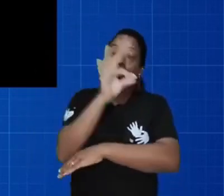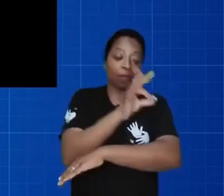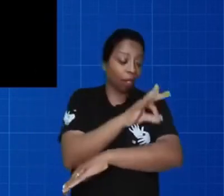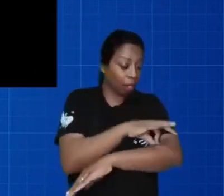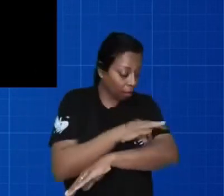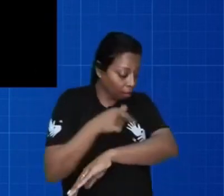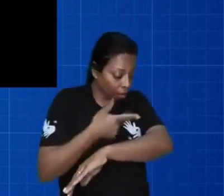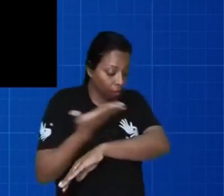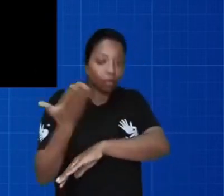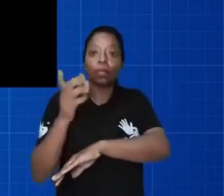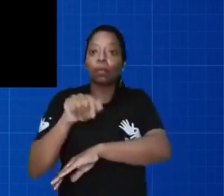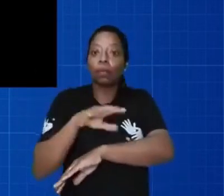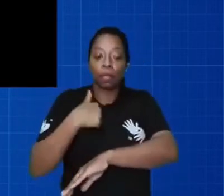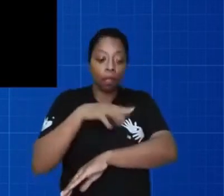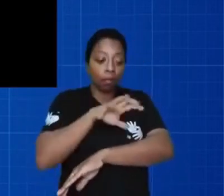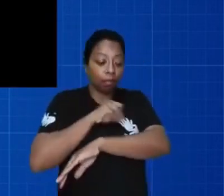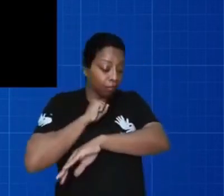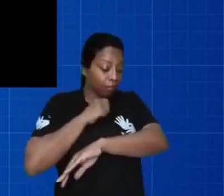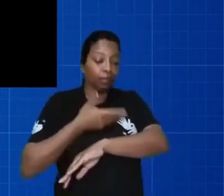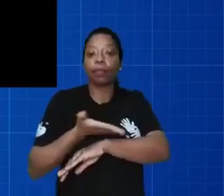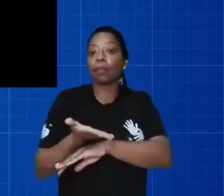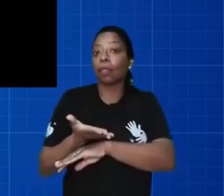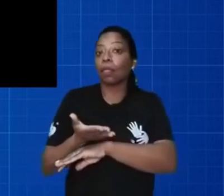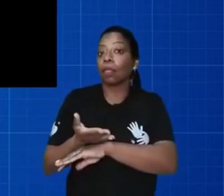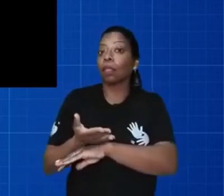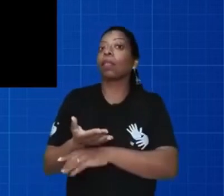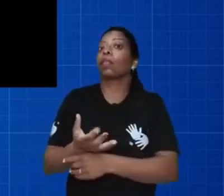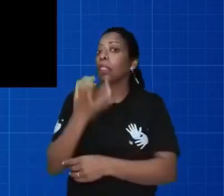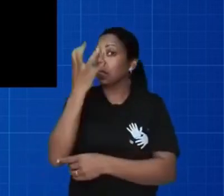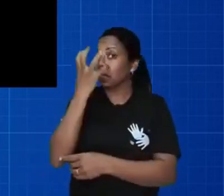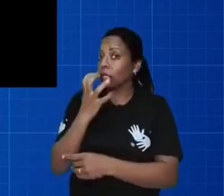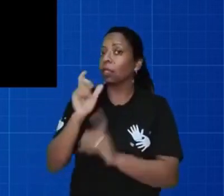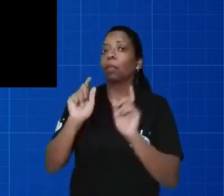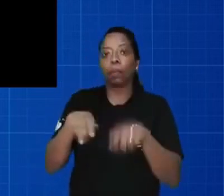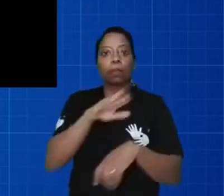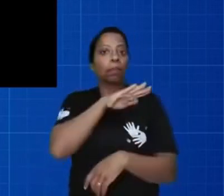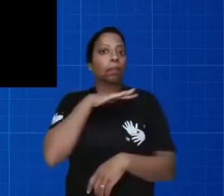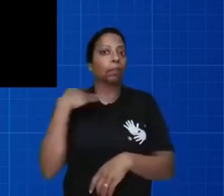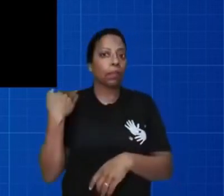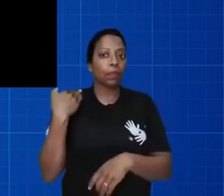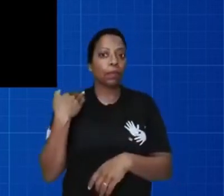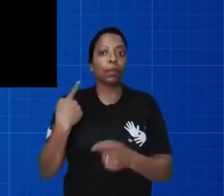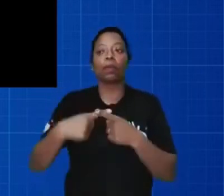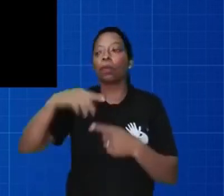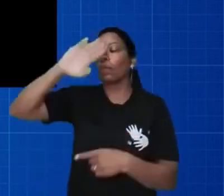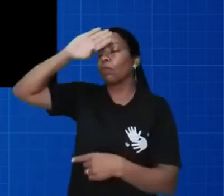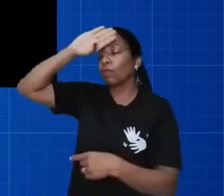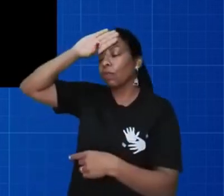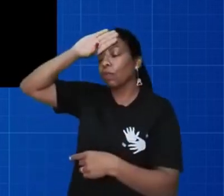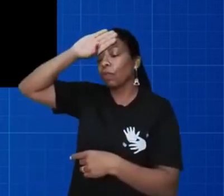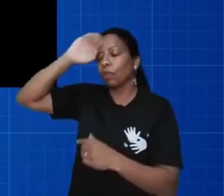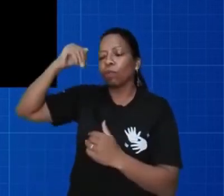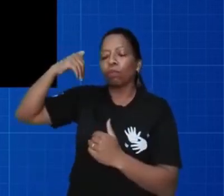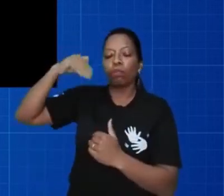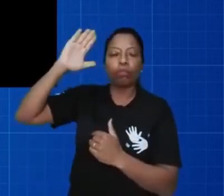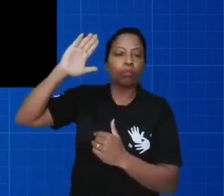fatal, ela pode causar febre alta, icterícia, sangramentos, choque e falência de órgãos. Na infância, se tomam 2